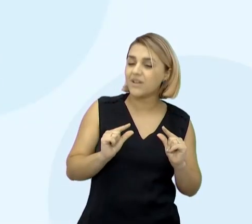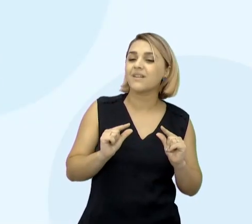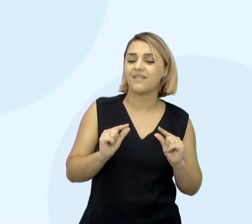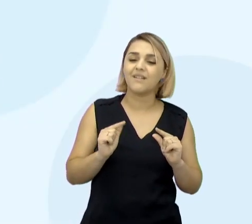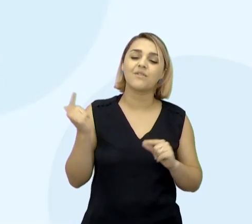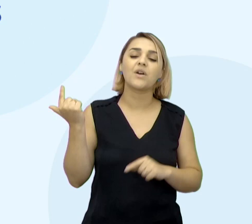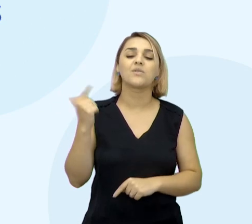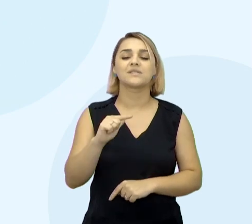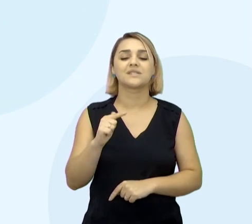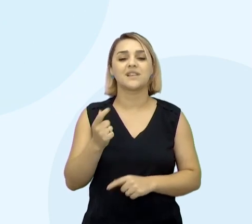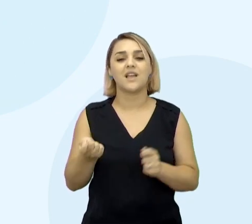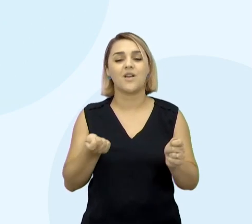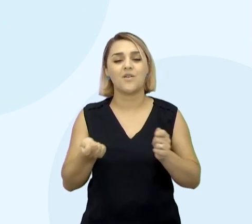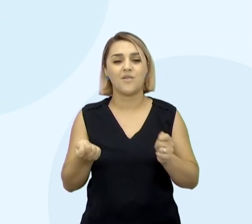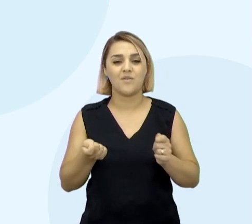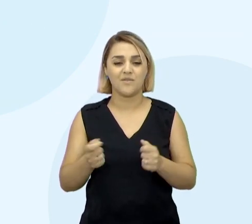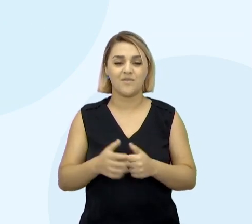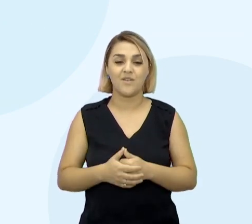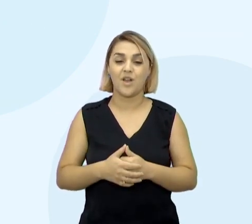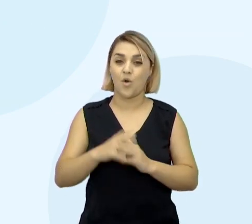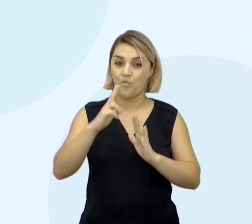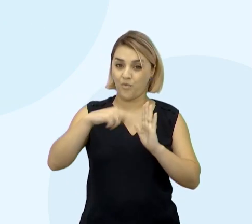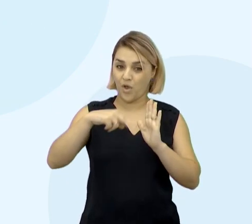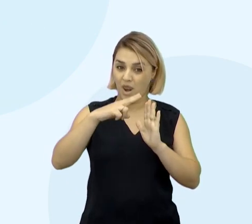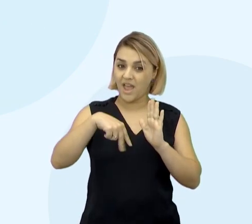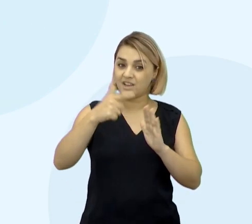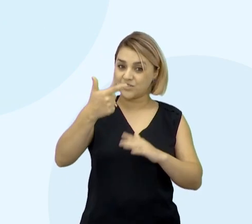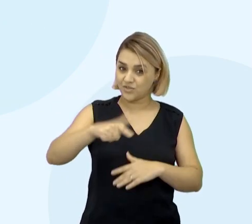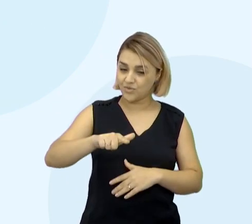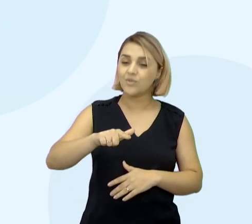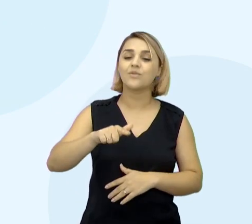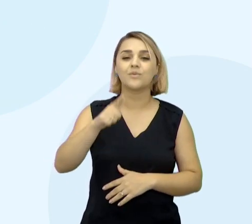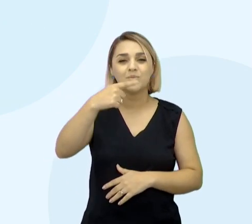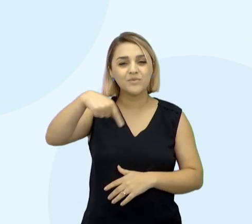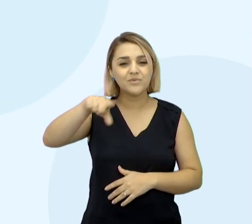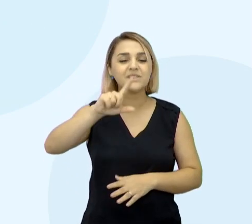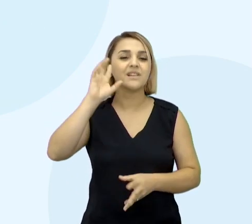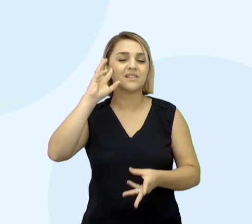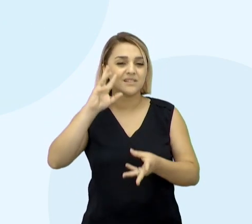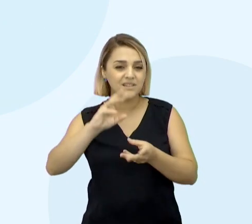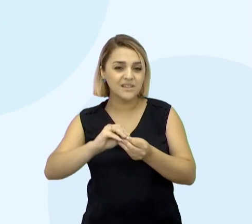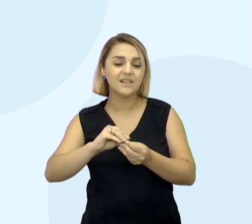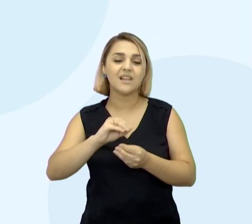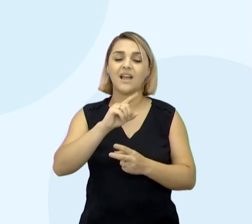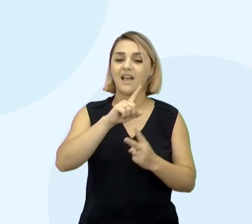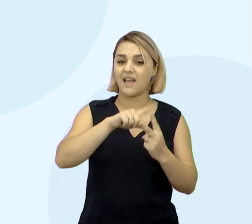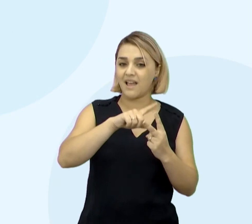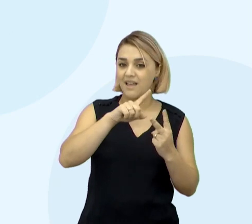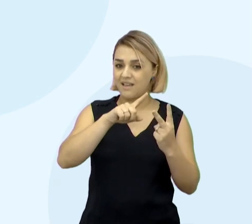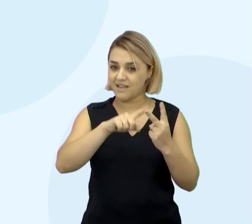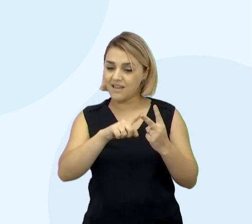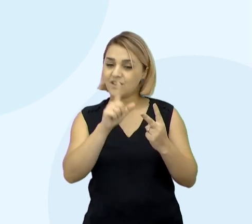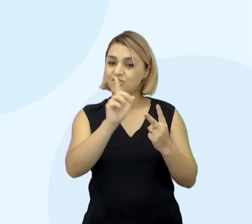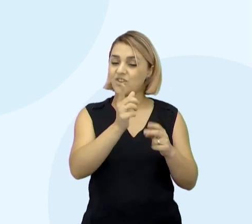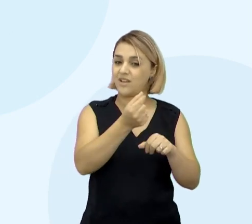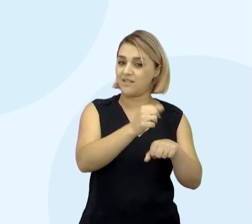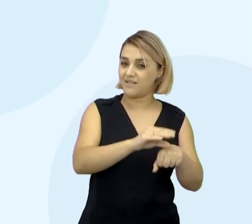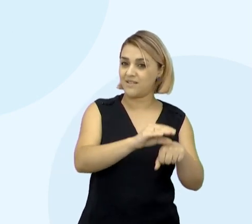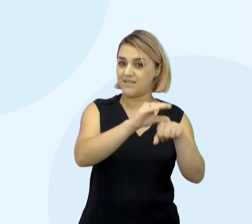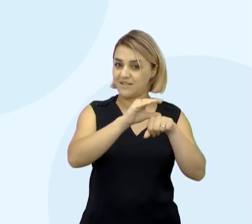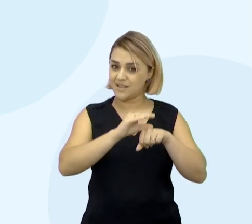Vou ler de novo, eu vou ler o problema para vocês verem, então, ó. Carlos e Juliana recebem uma mesada no valor